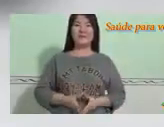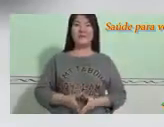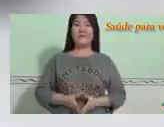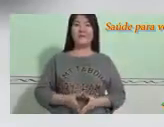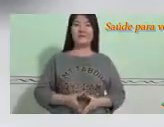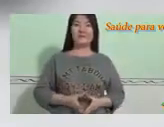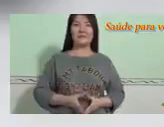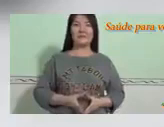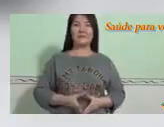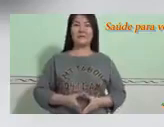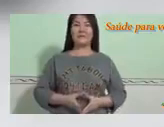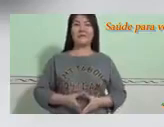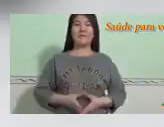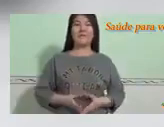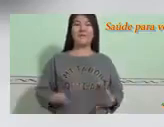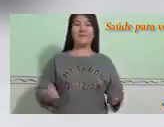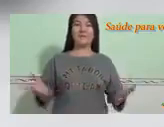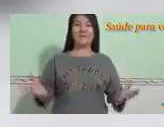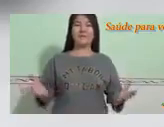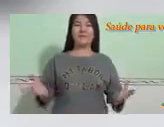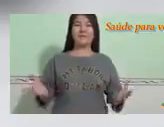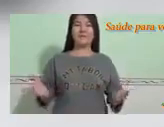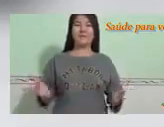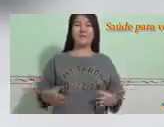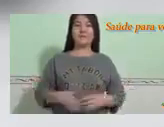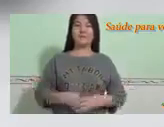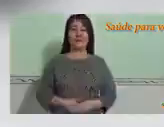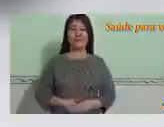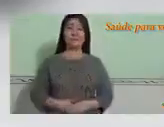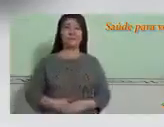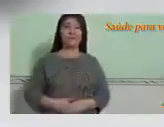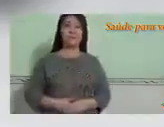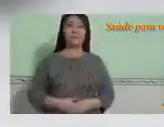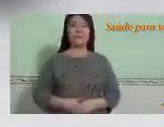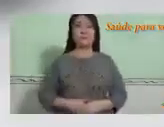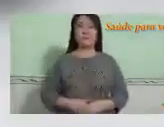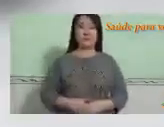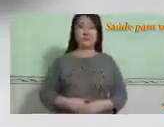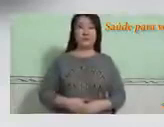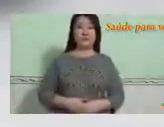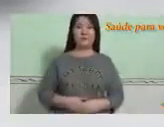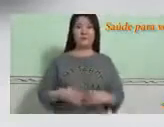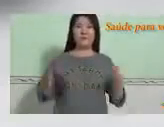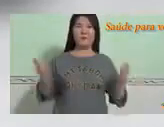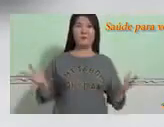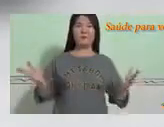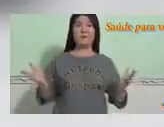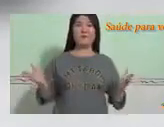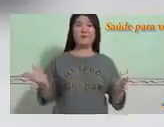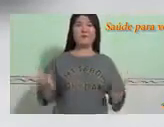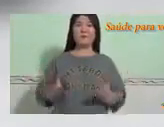Surgiremos sintomas, é necessário consultar um neurologista que vai fazer uma avaliação clínica, fará